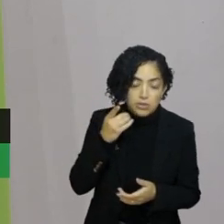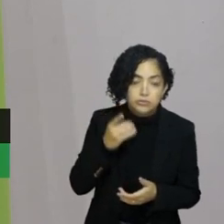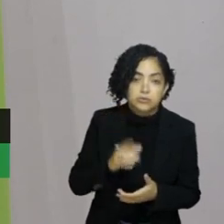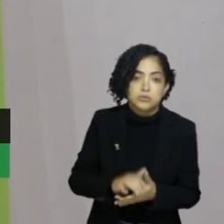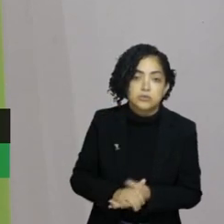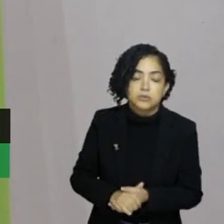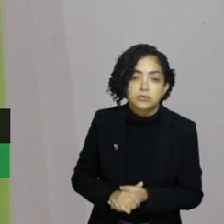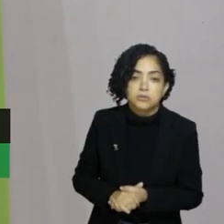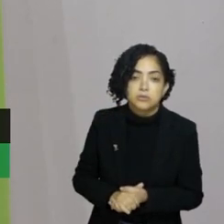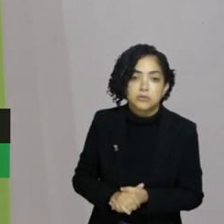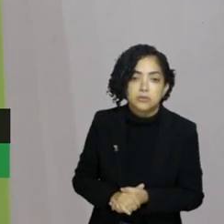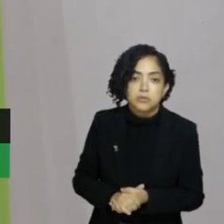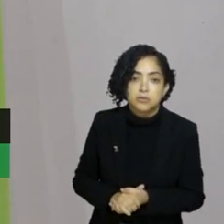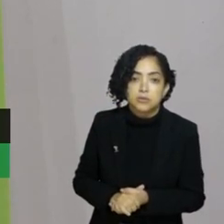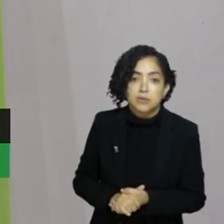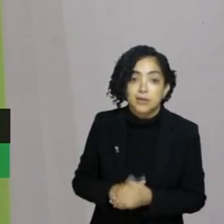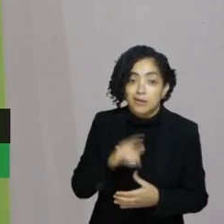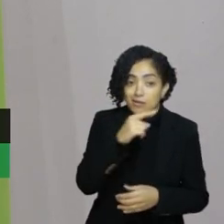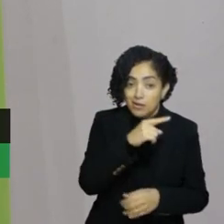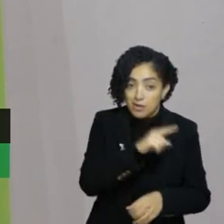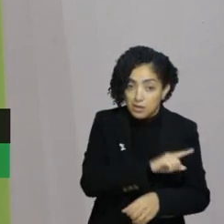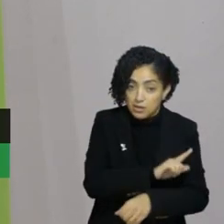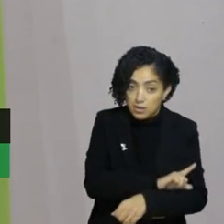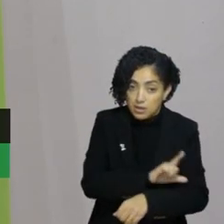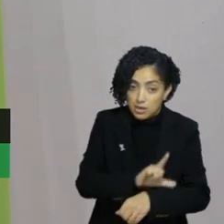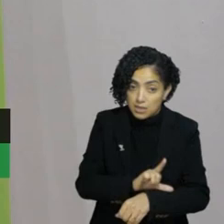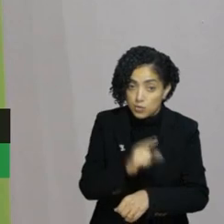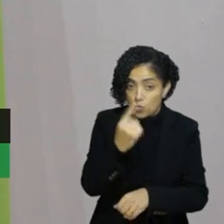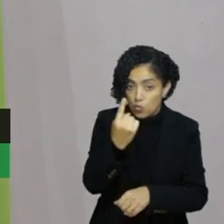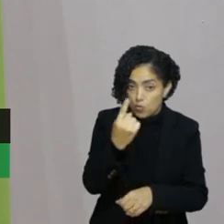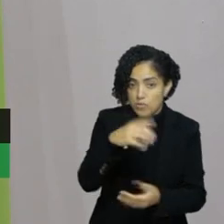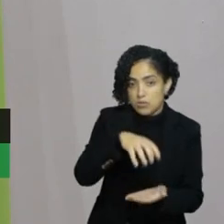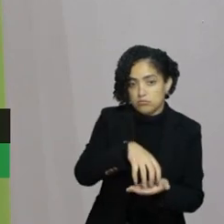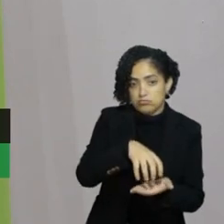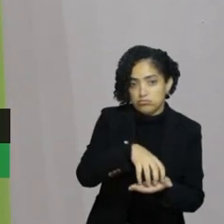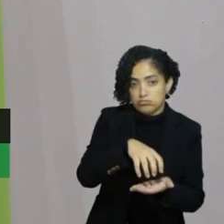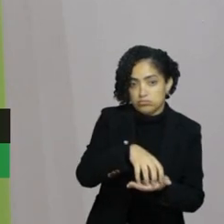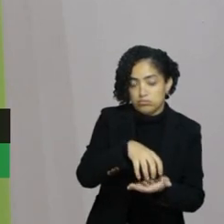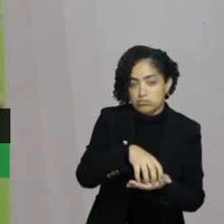Machado. Lages tem uma defensoria a menos já.